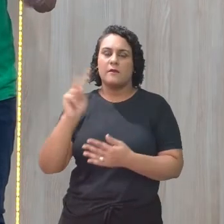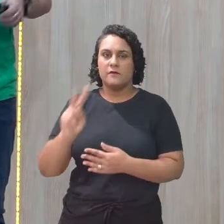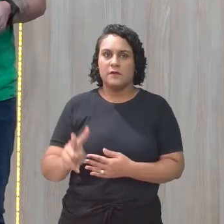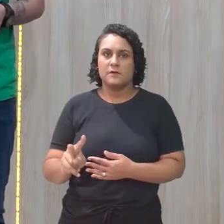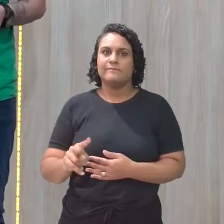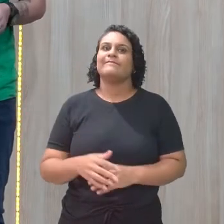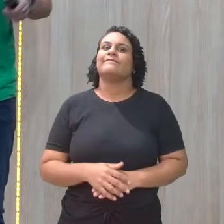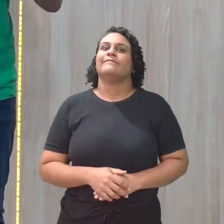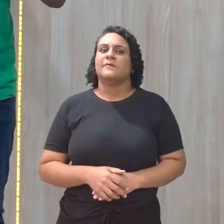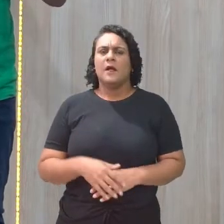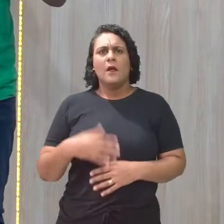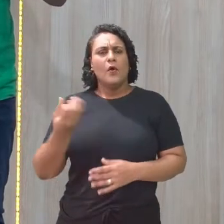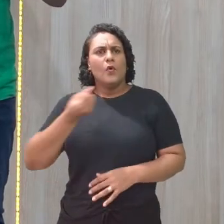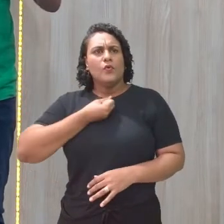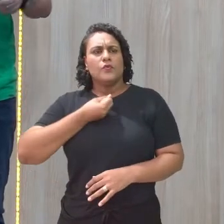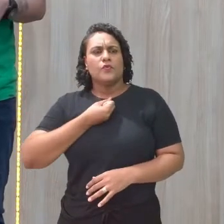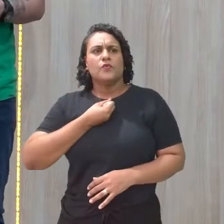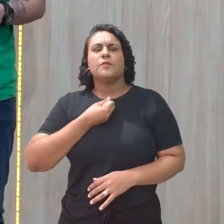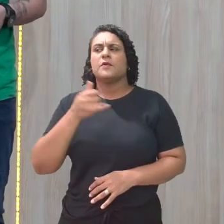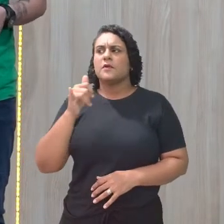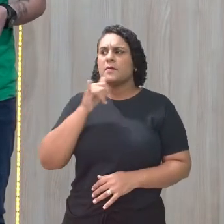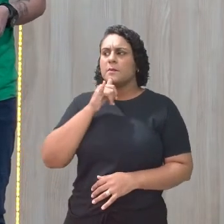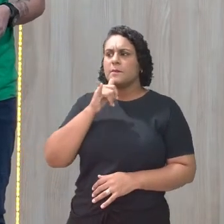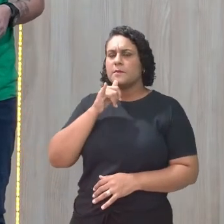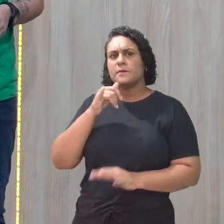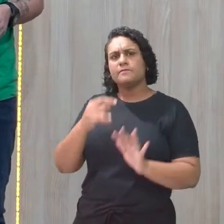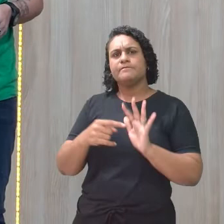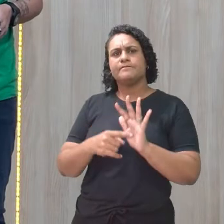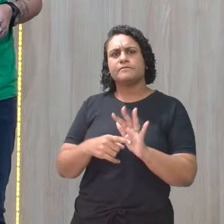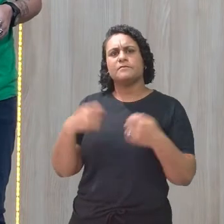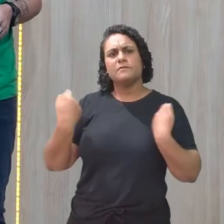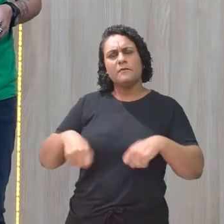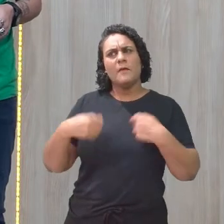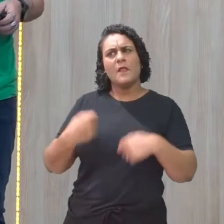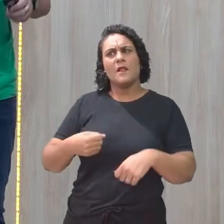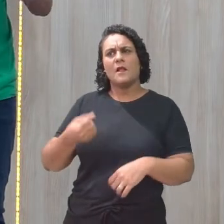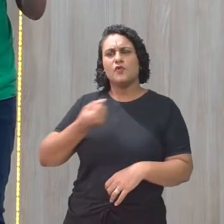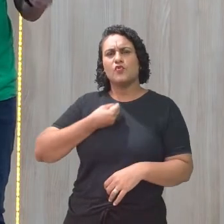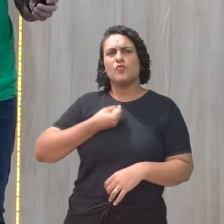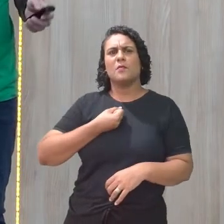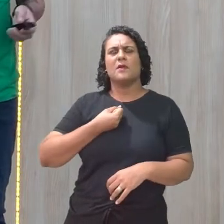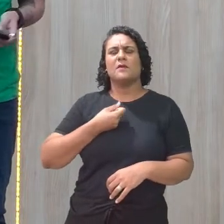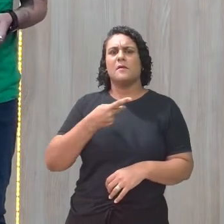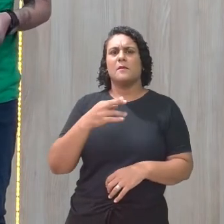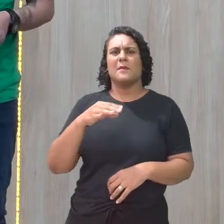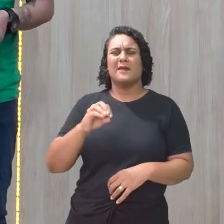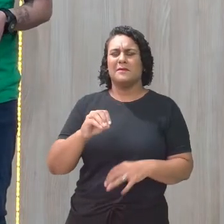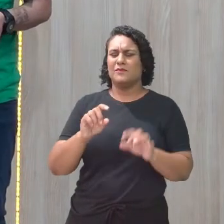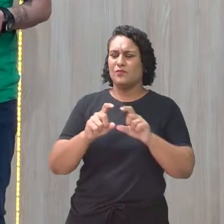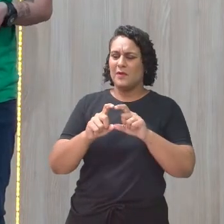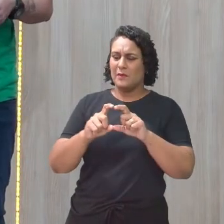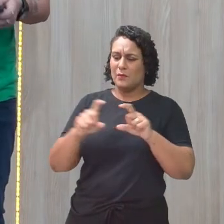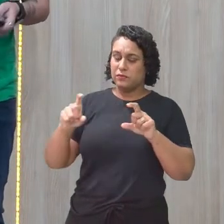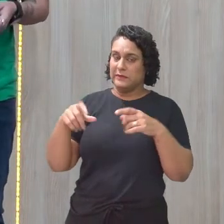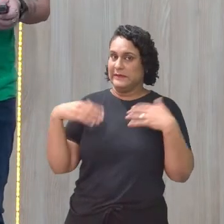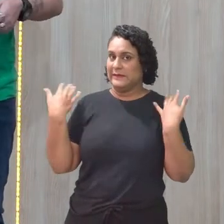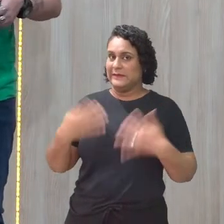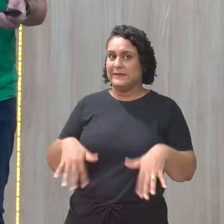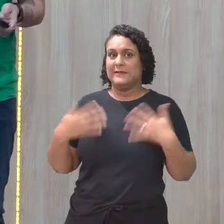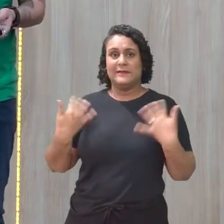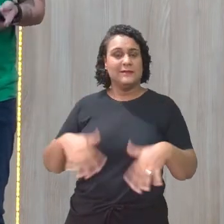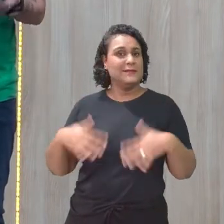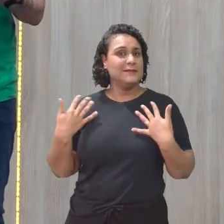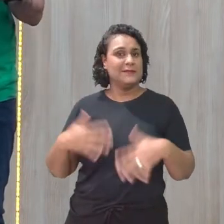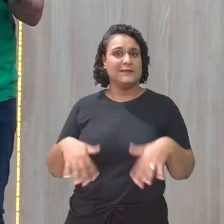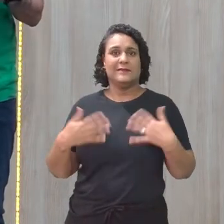diria que até aqueles números, o exemplo que o professor Pedro colocou, que quando precisa de um número primo grande, aí é que dá um nó, né? Porque quando você vê, não vai